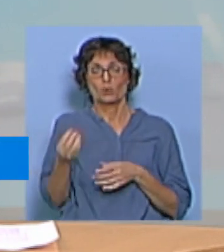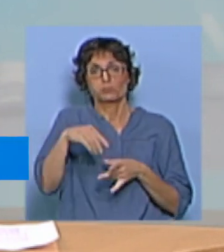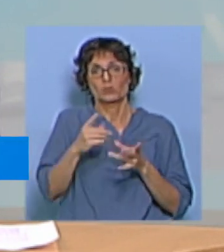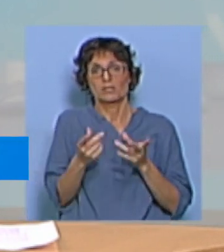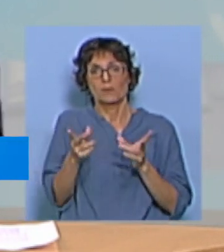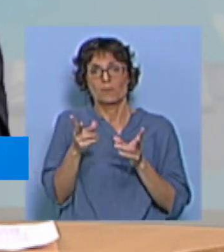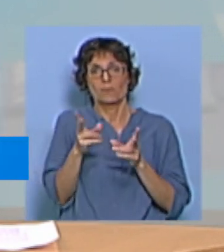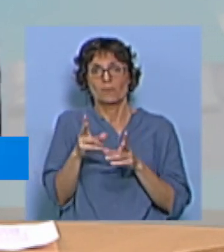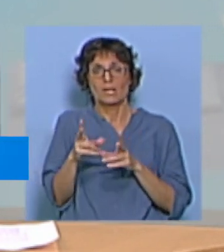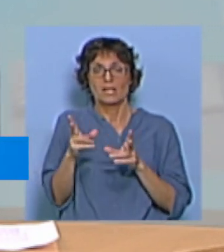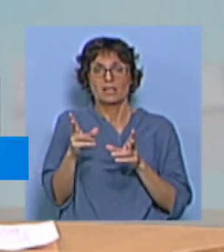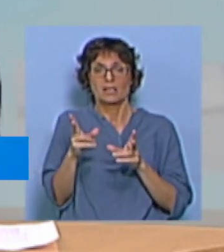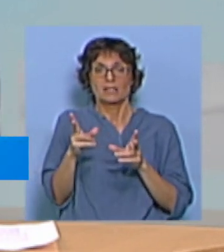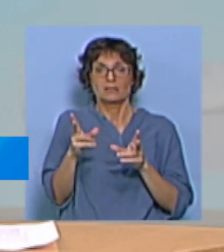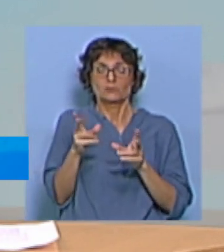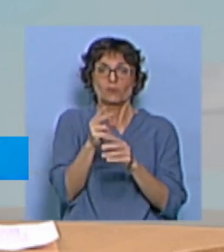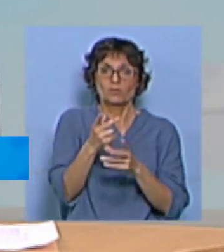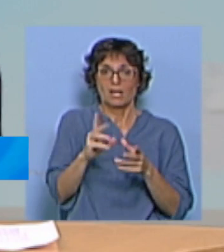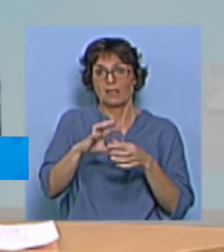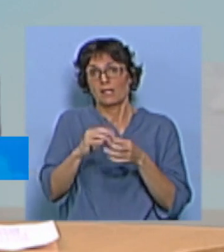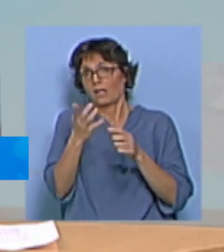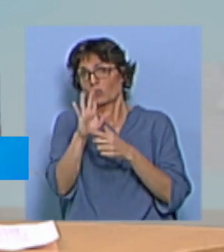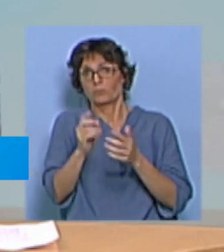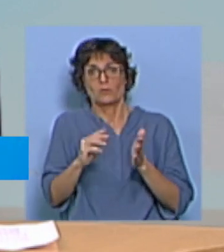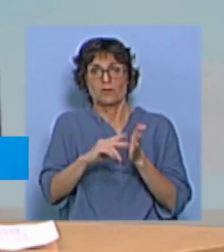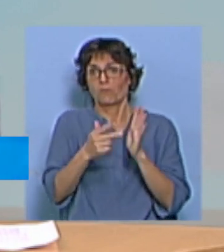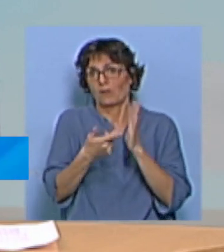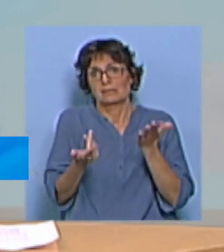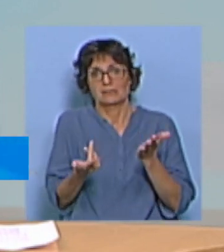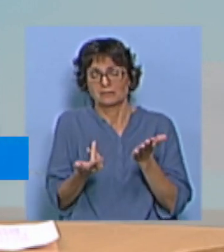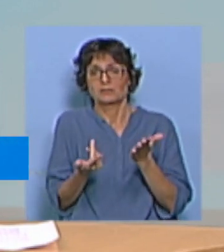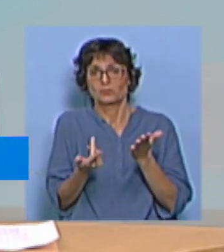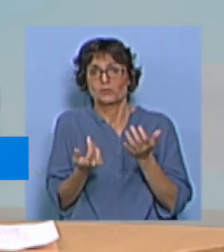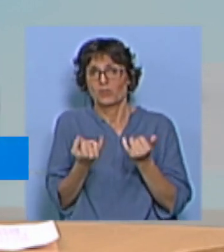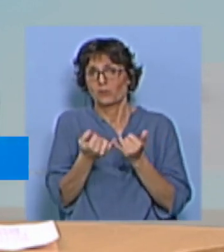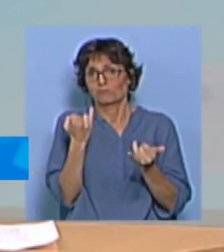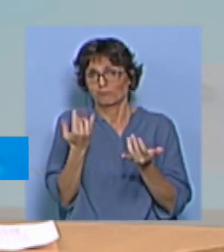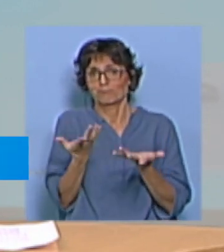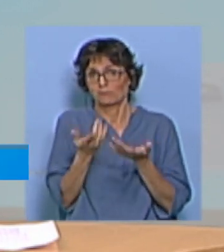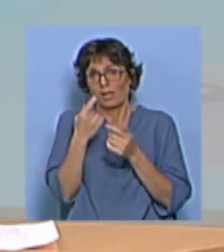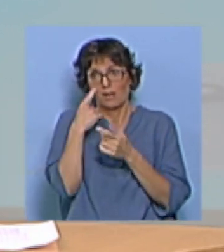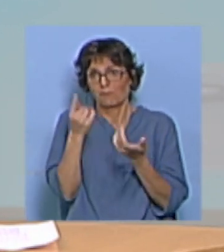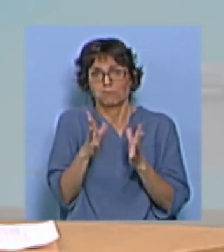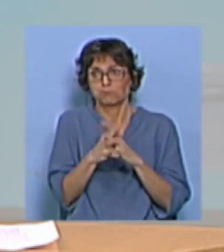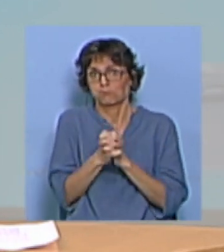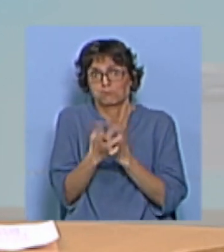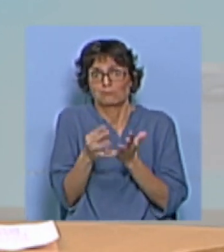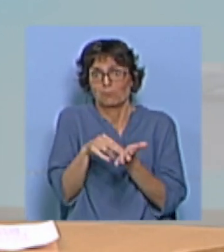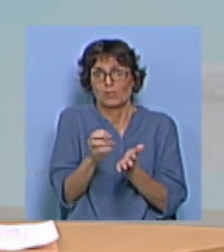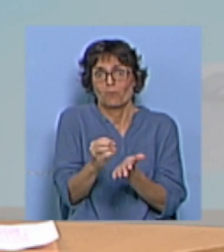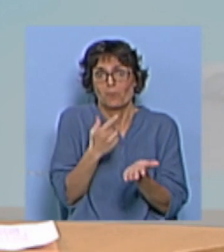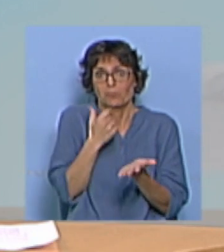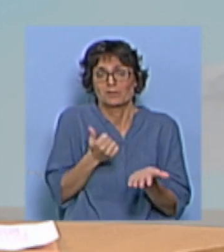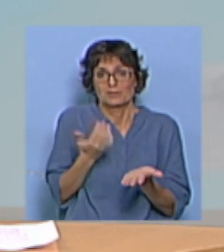de processos telemáticos, refiro concretamente às celebrações, mas nesse novo normal nós temos que repensar a pastoral e a